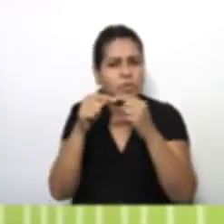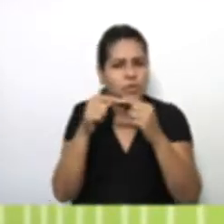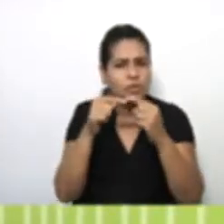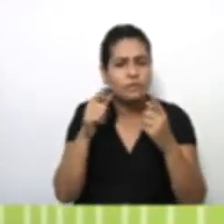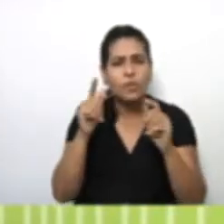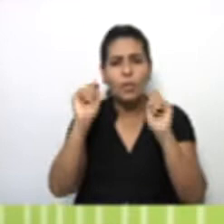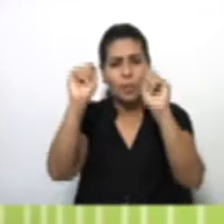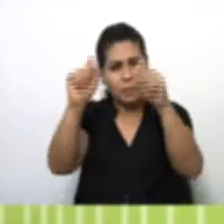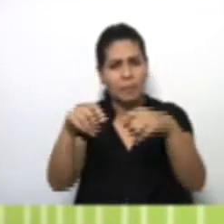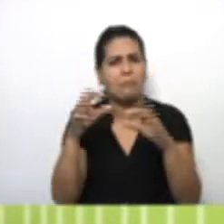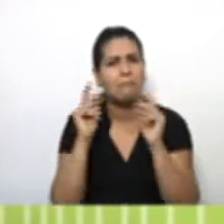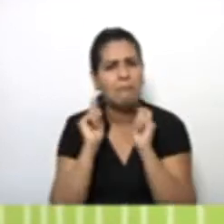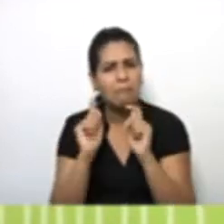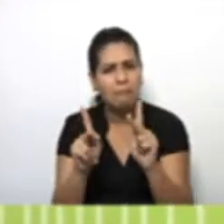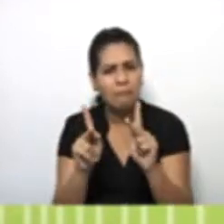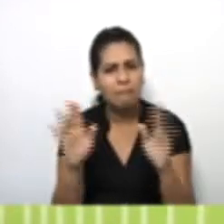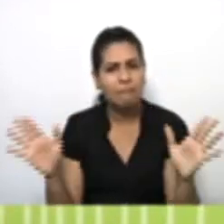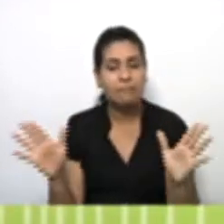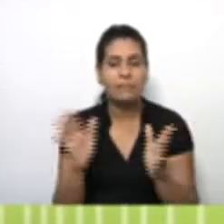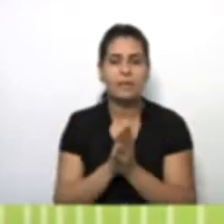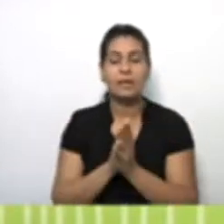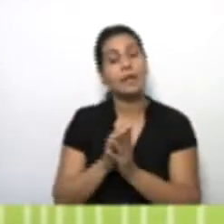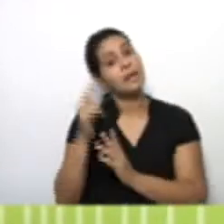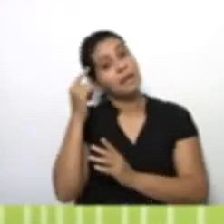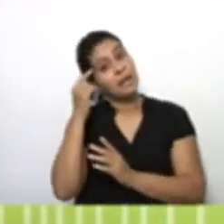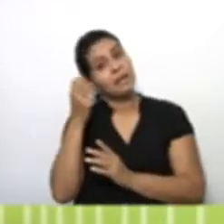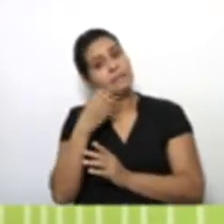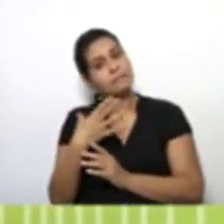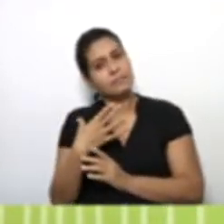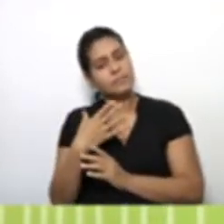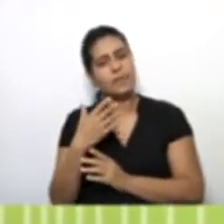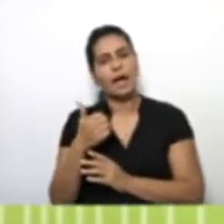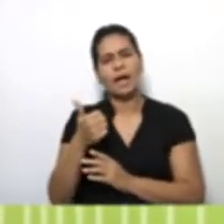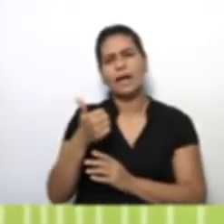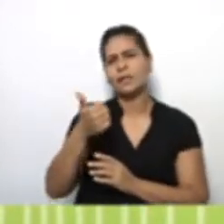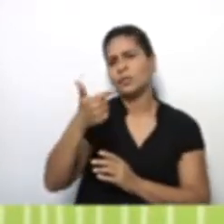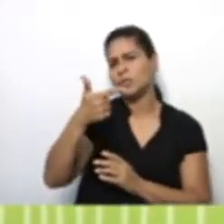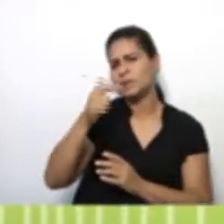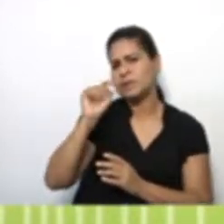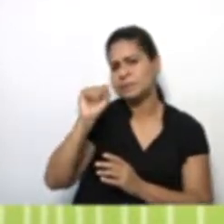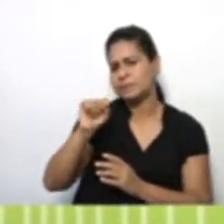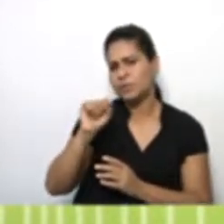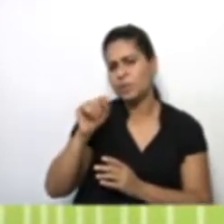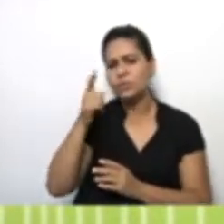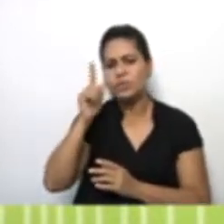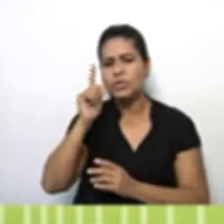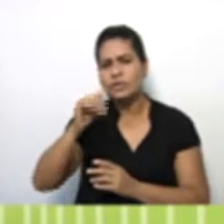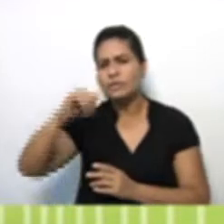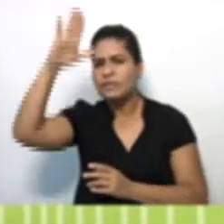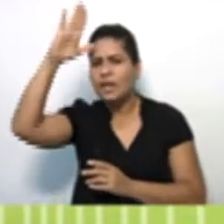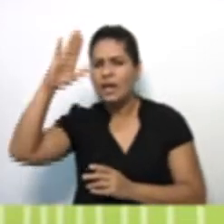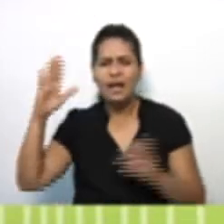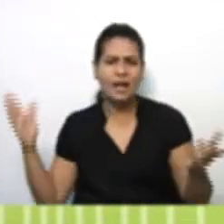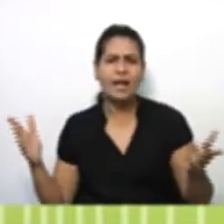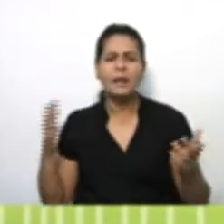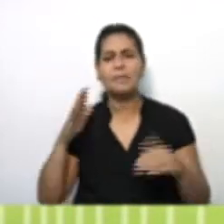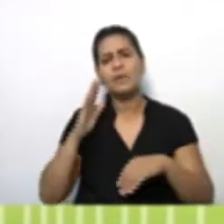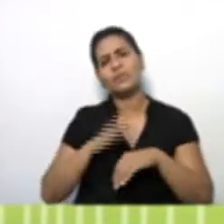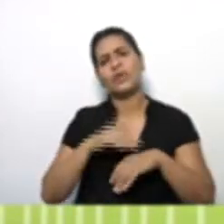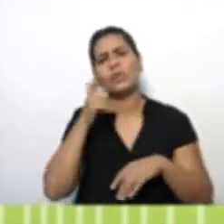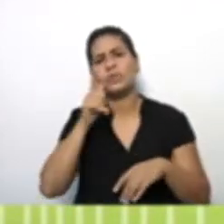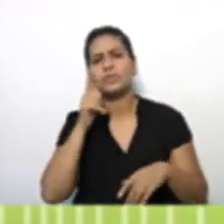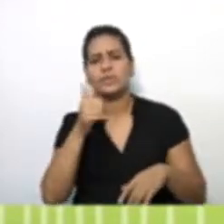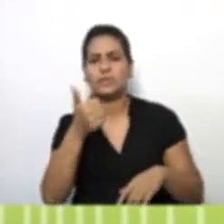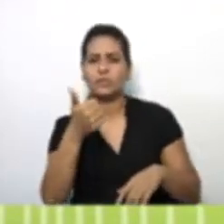bati, tá ok. Ele até de repente pensa, pode até ser que tinha vendido um pouco mais, mas não. Consegui 12 mil, já estou muito feliz porque eu bati